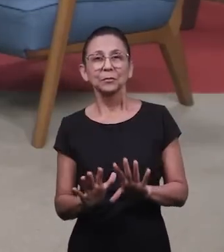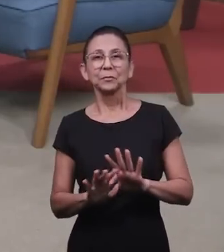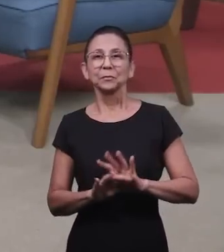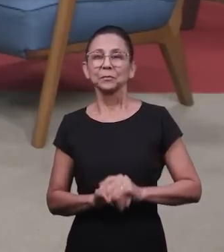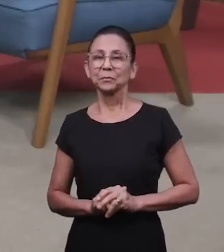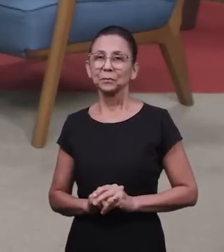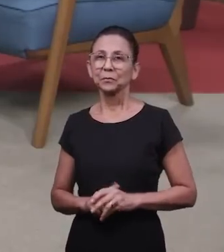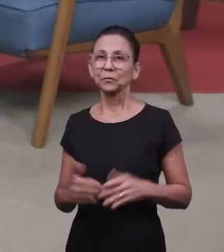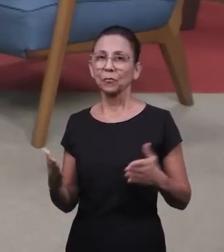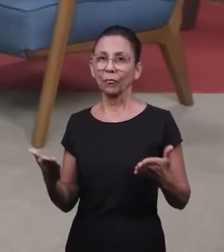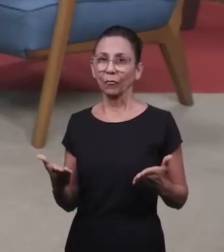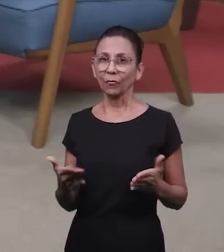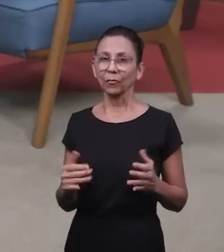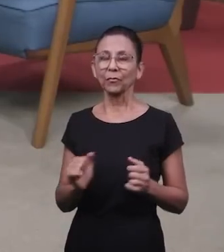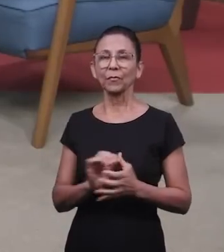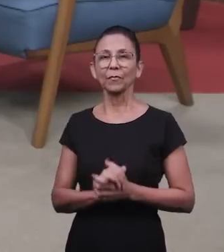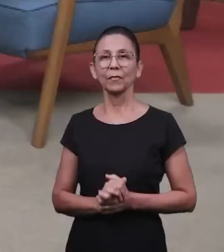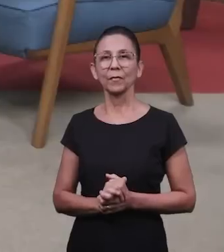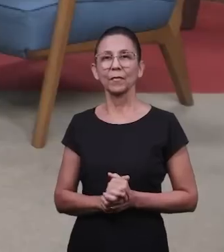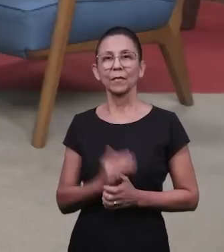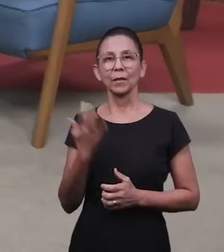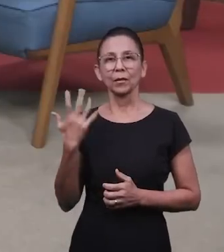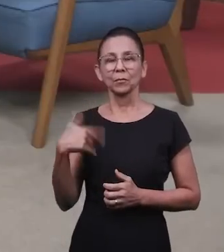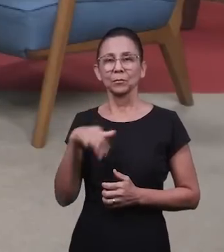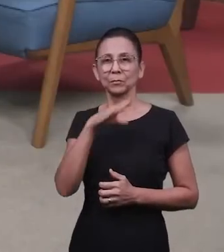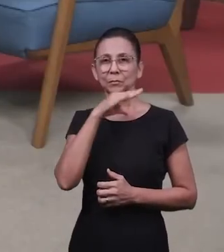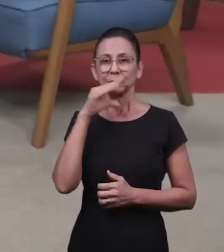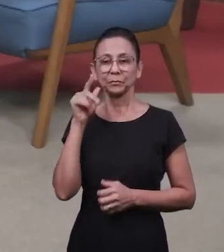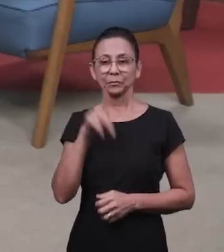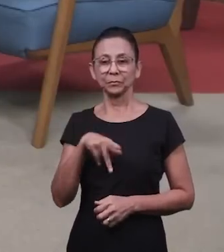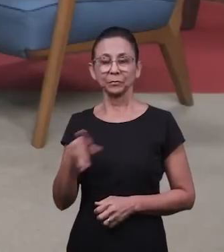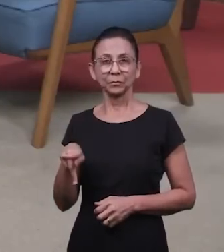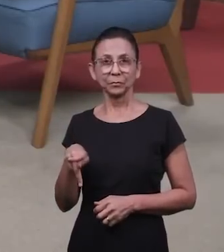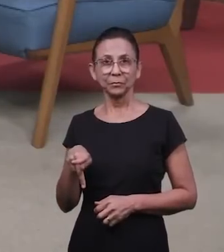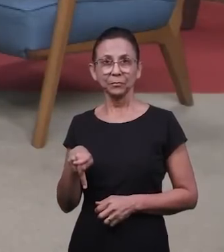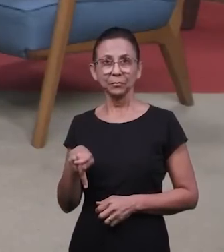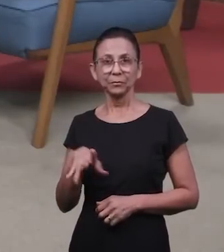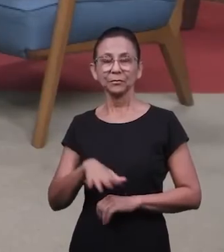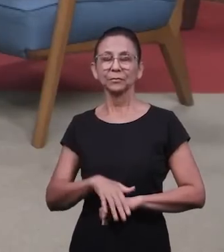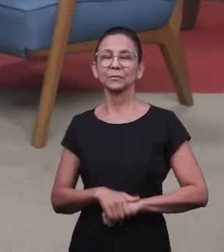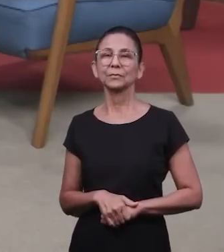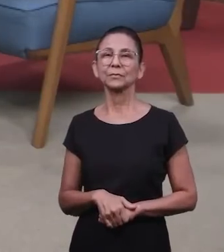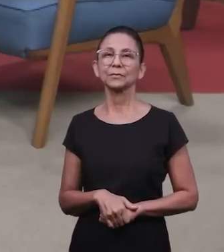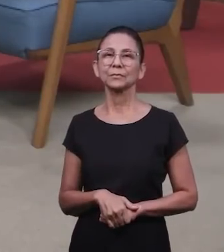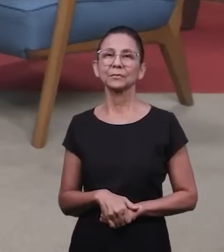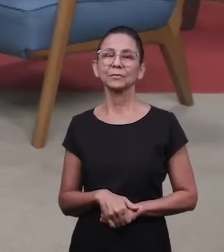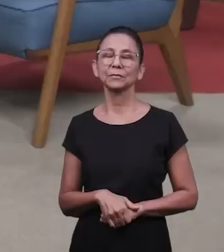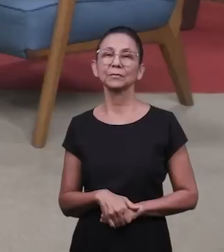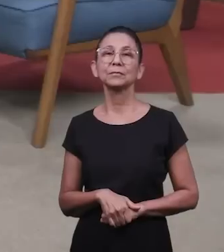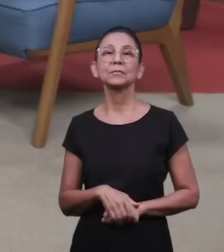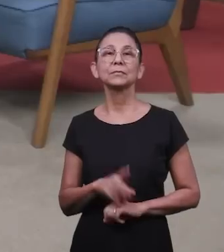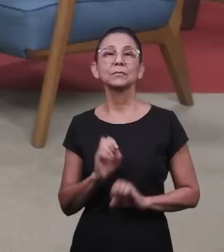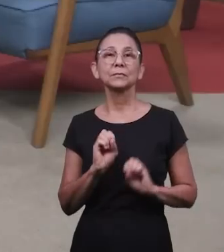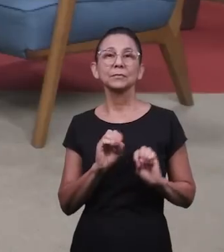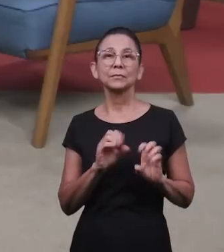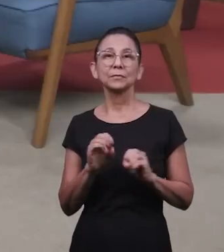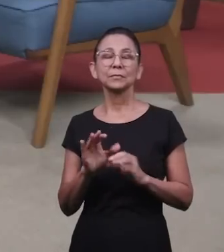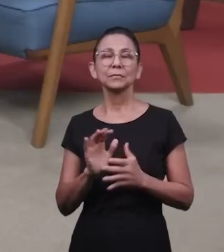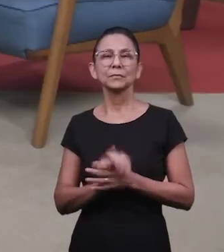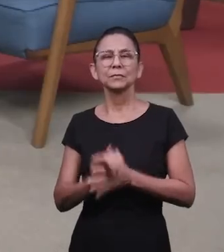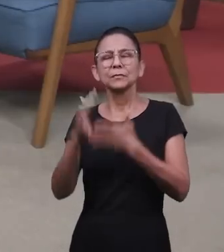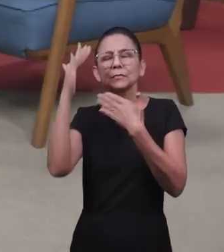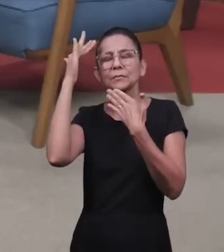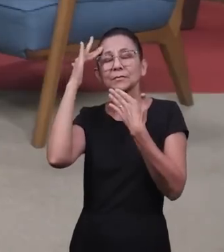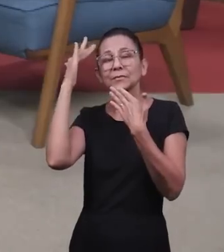no nosso meio. Hoje, na aula para as crianças, intermediários e adolescentes, a professora Eveline Ataídes vai falar conosco